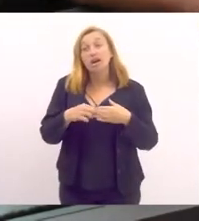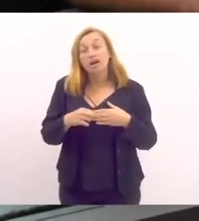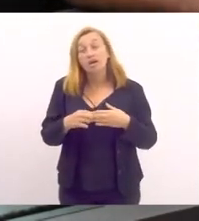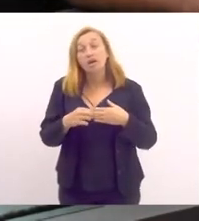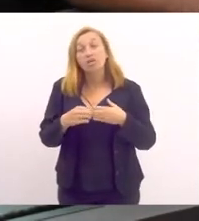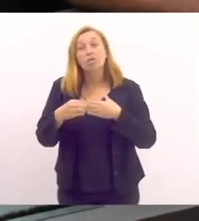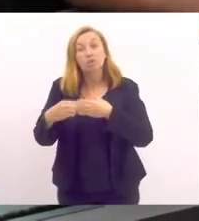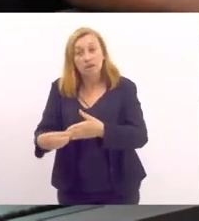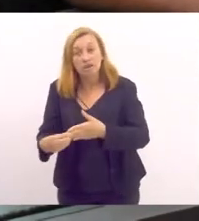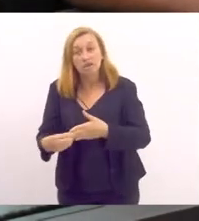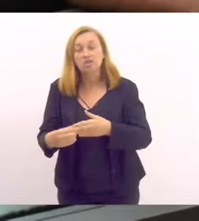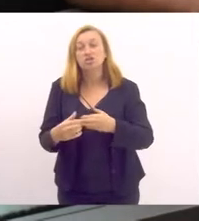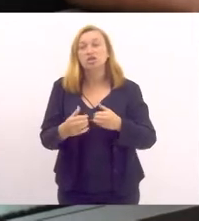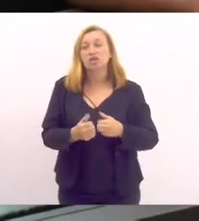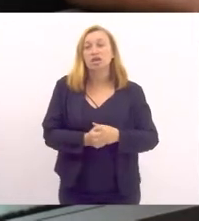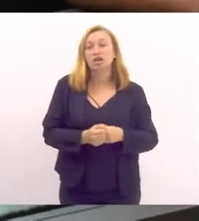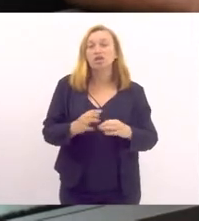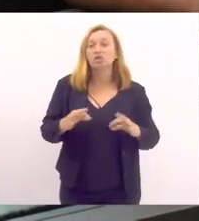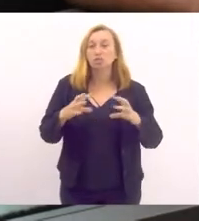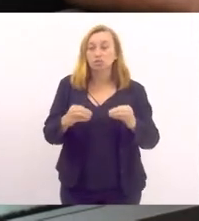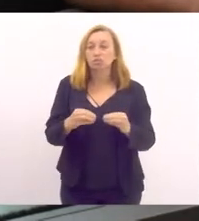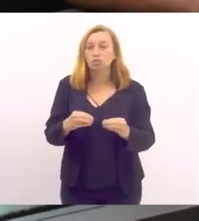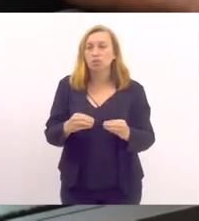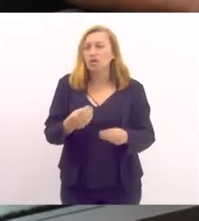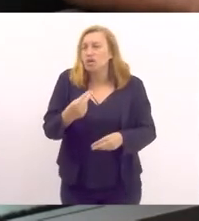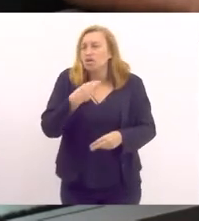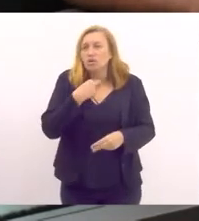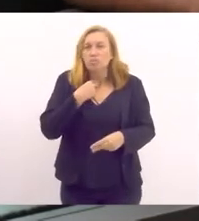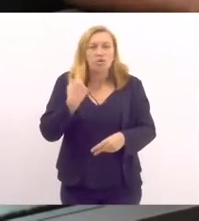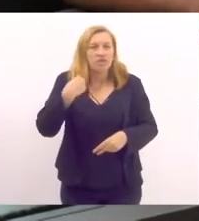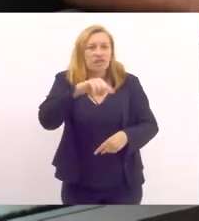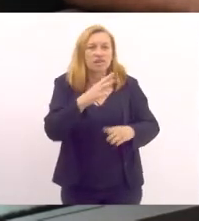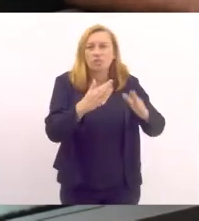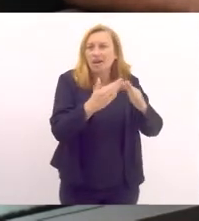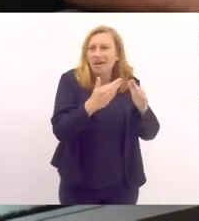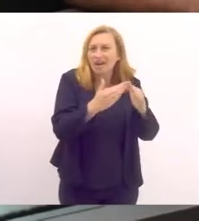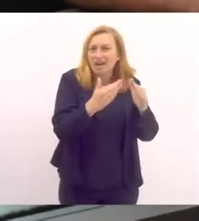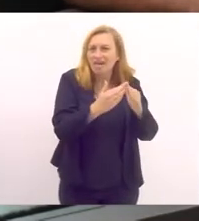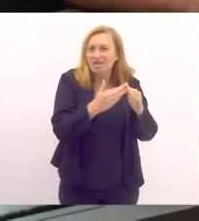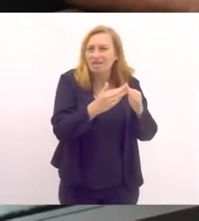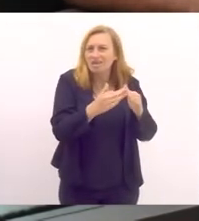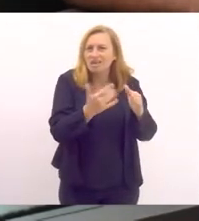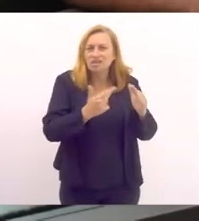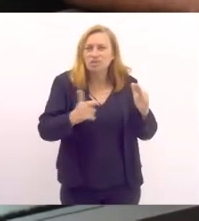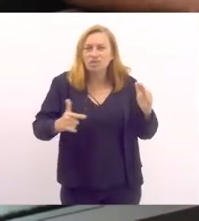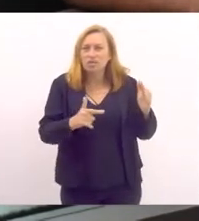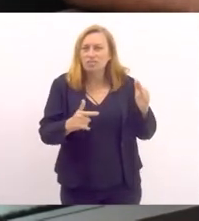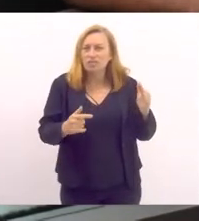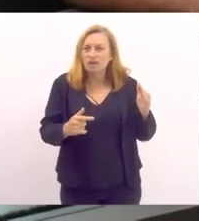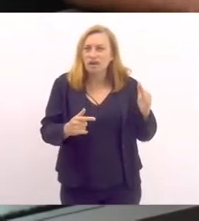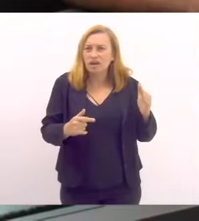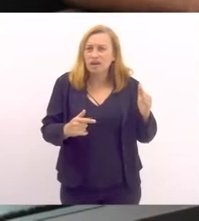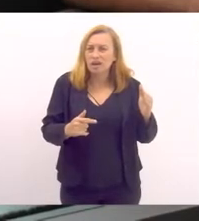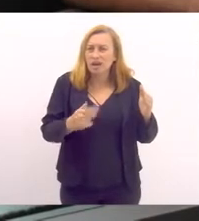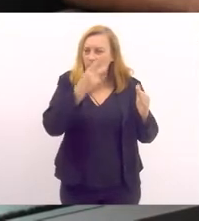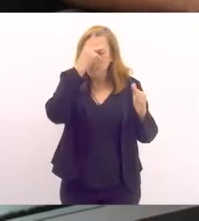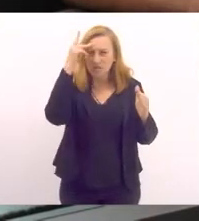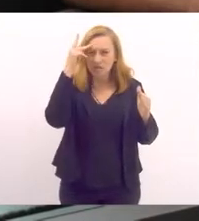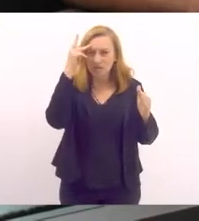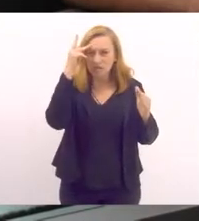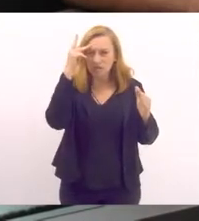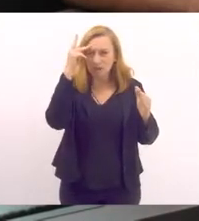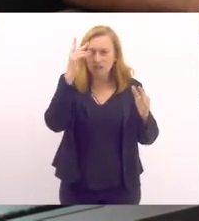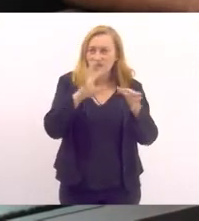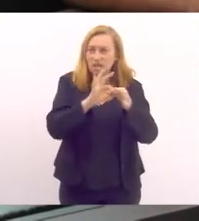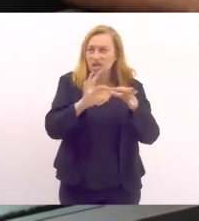seu anfitrião, igual você chegar na... Você não pode ir numa casa sem ter um anfitrião, a porta lá, entrar, dormir. Não